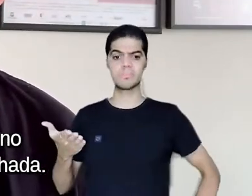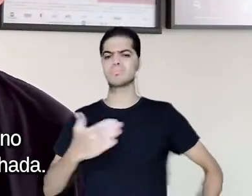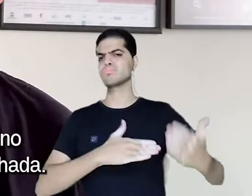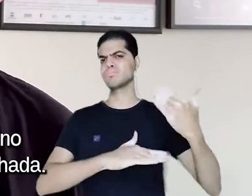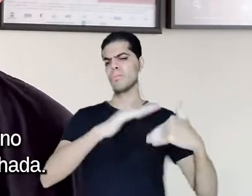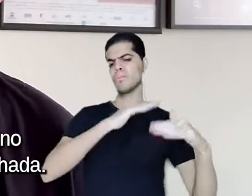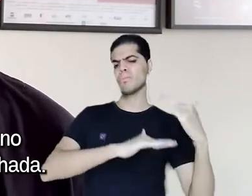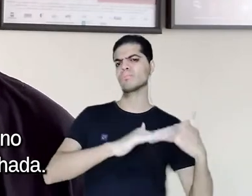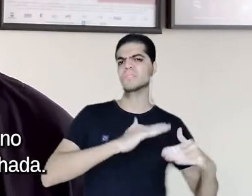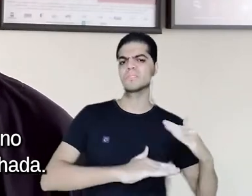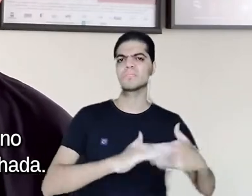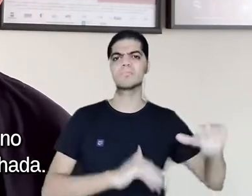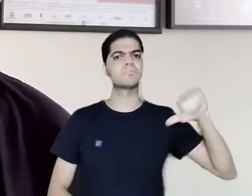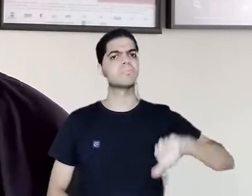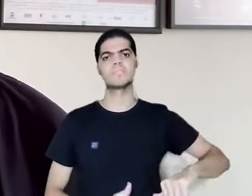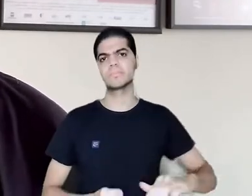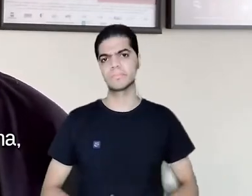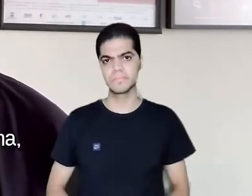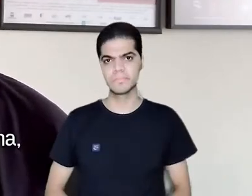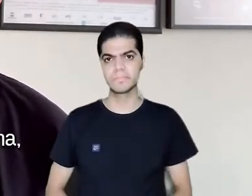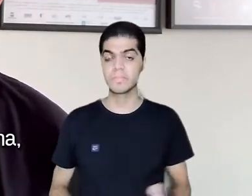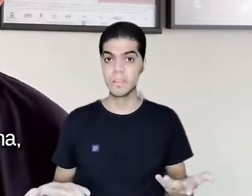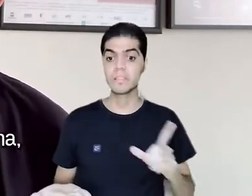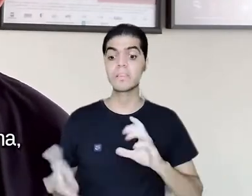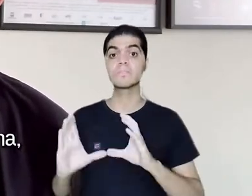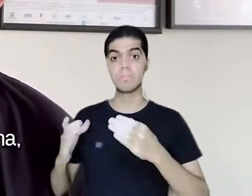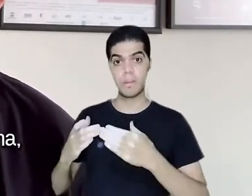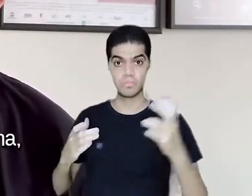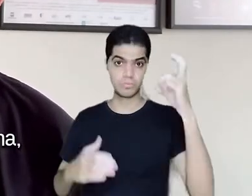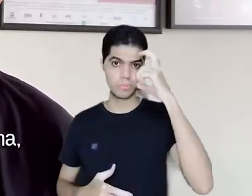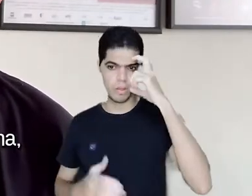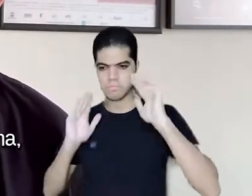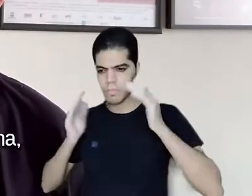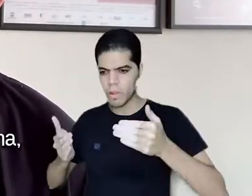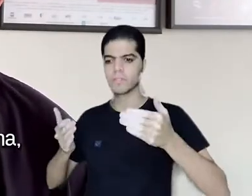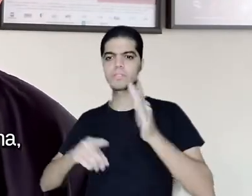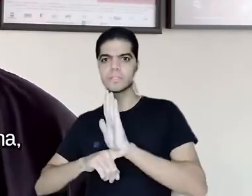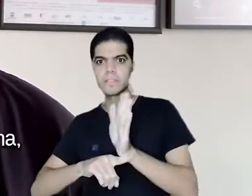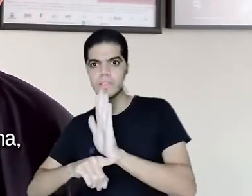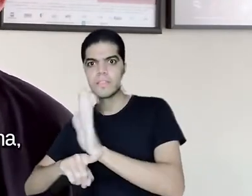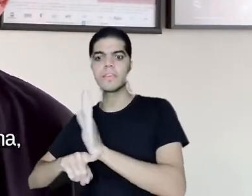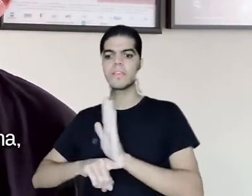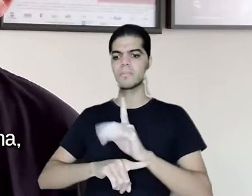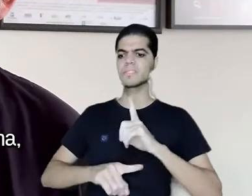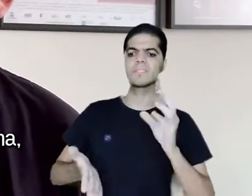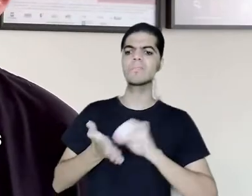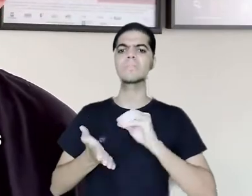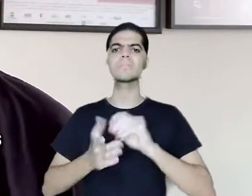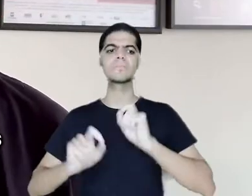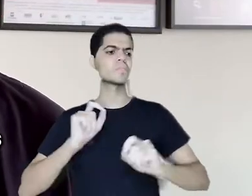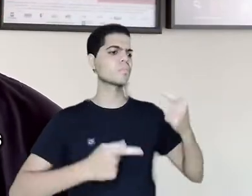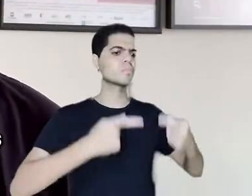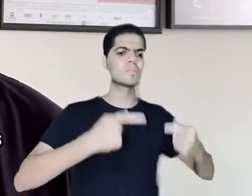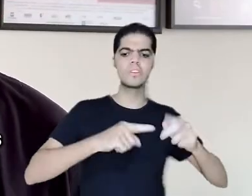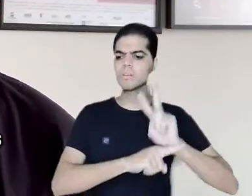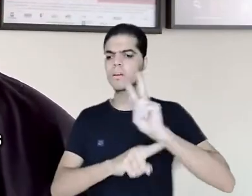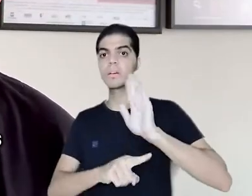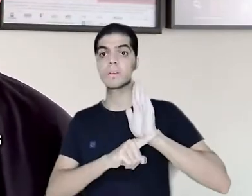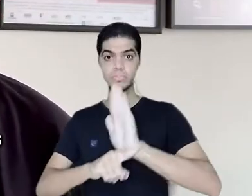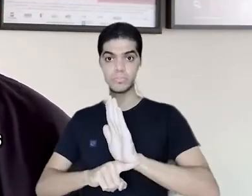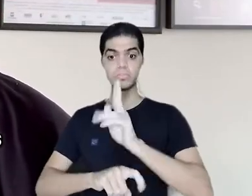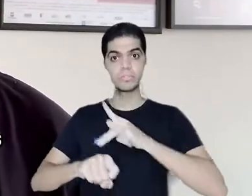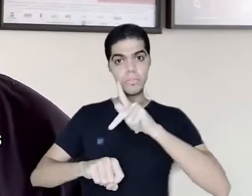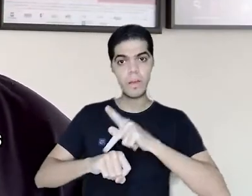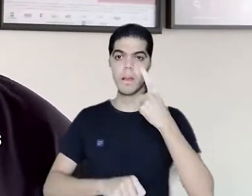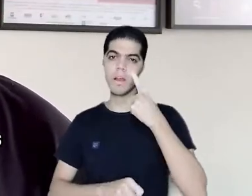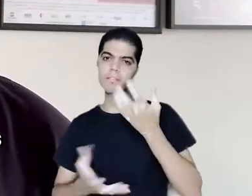dado passos para trás nessa caminhada. No setor cultural em que atuo, o cinema, a falta de uma política que defenda os interesses